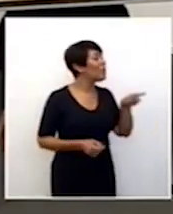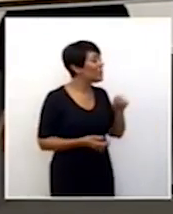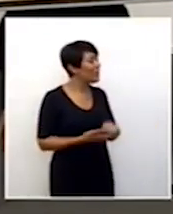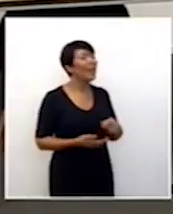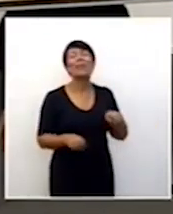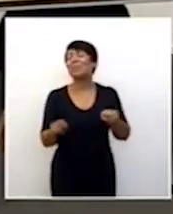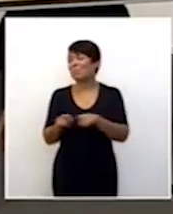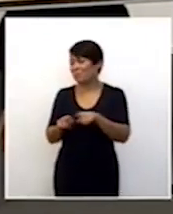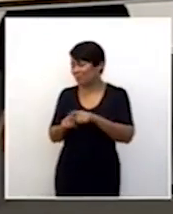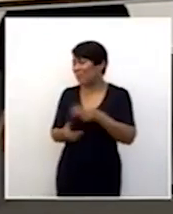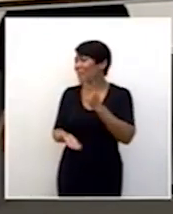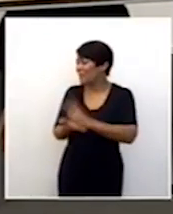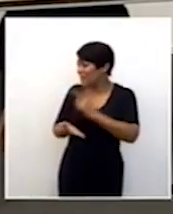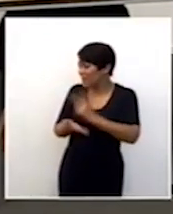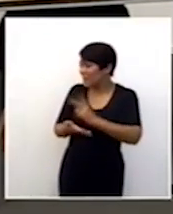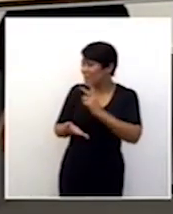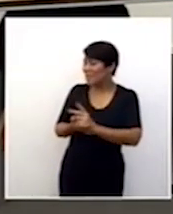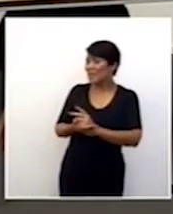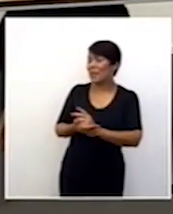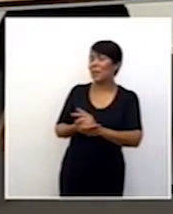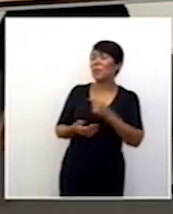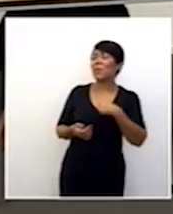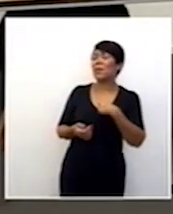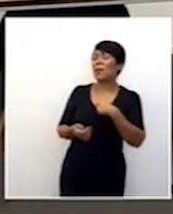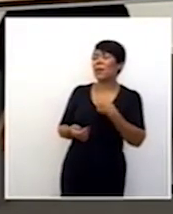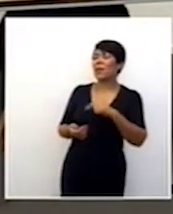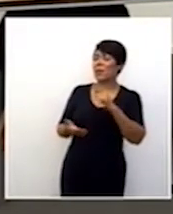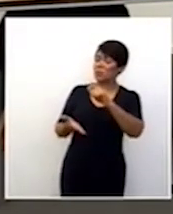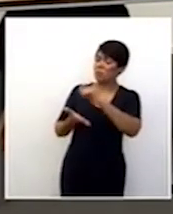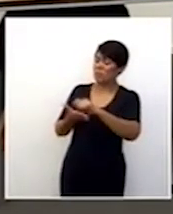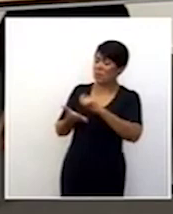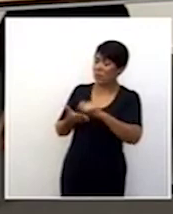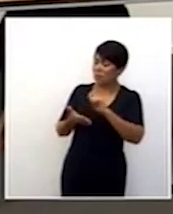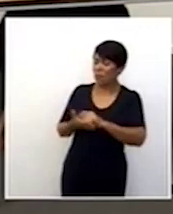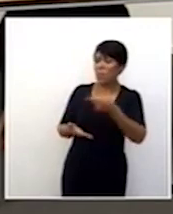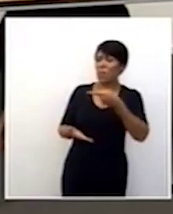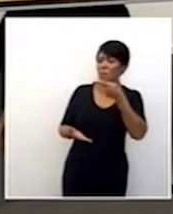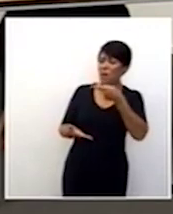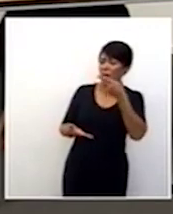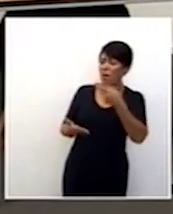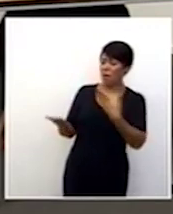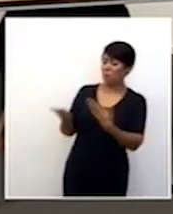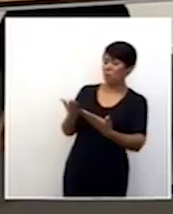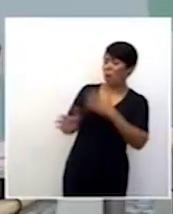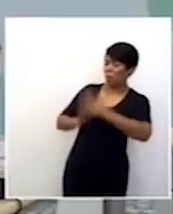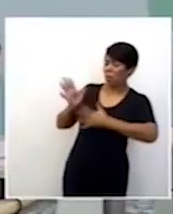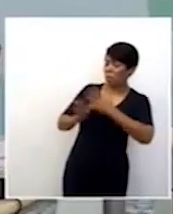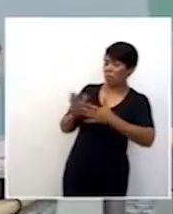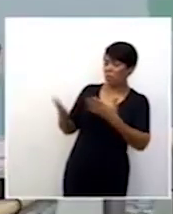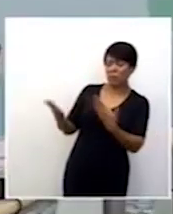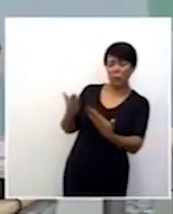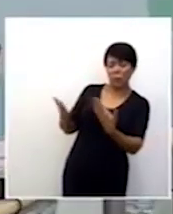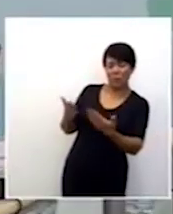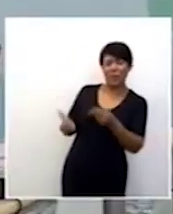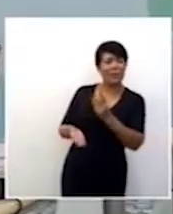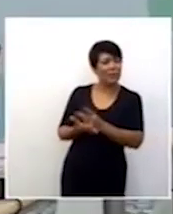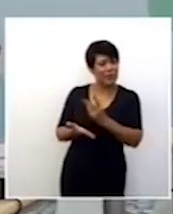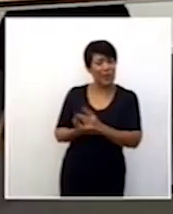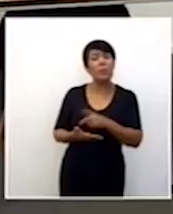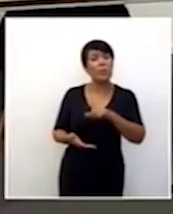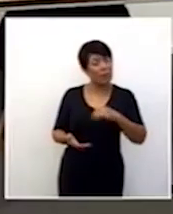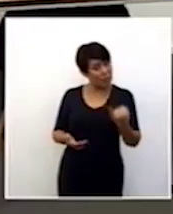todo momento, né, entra em contraste o que a gente fala, o que a gente escreve, com as demais falas, né? Então isso é muito importante